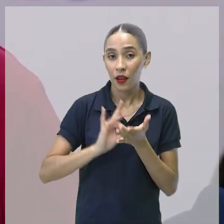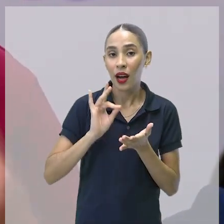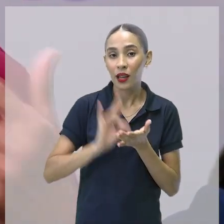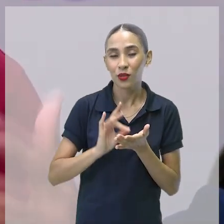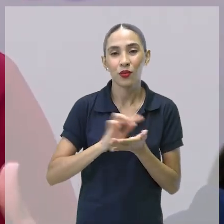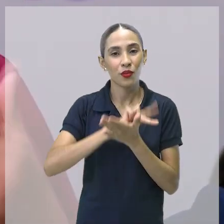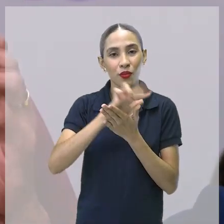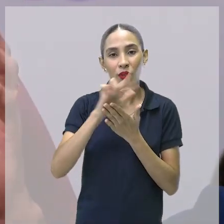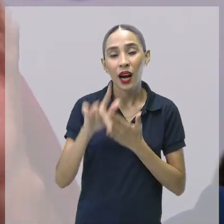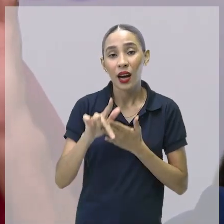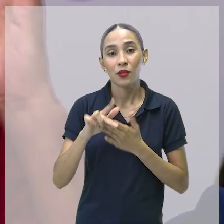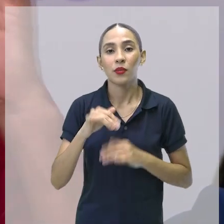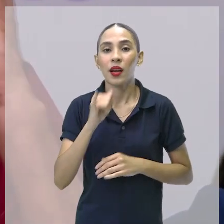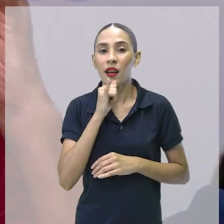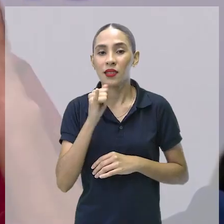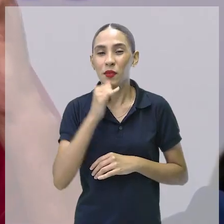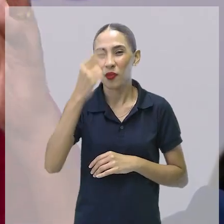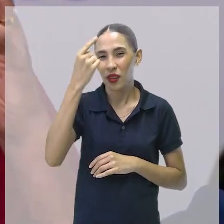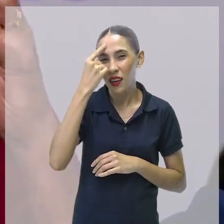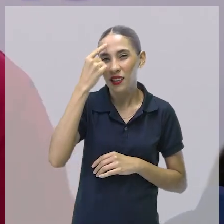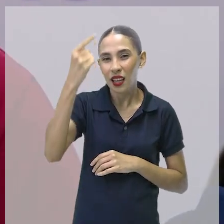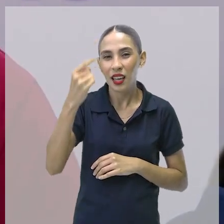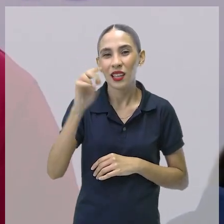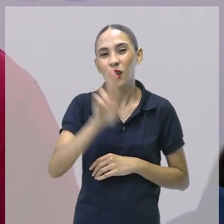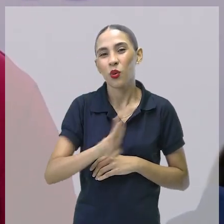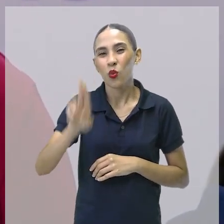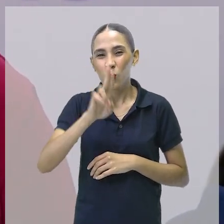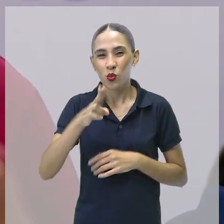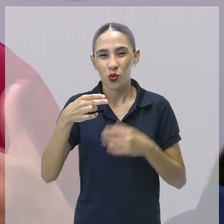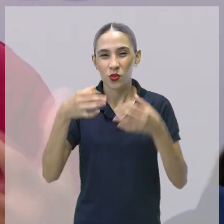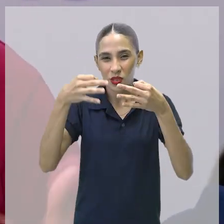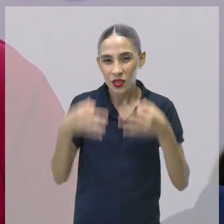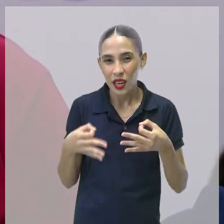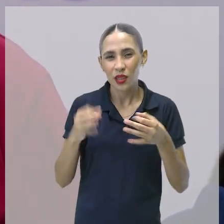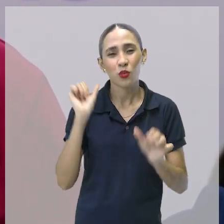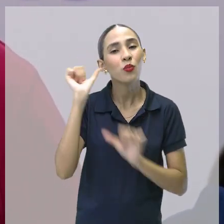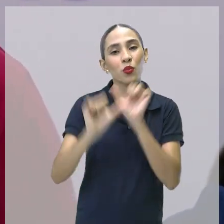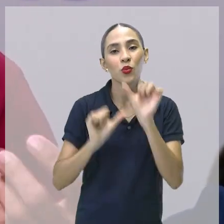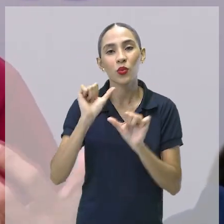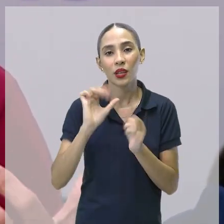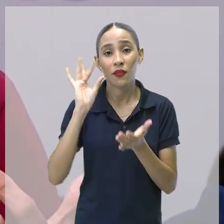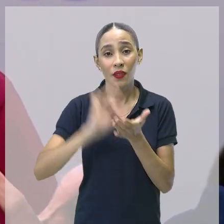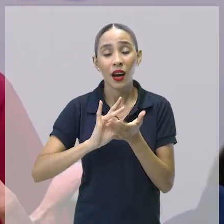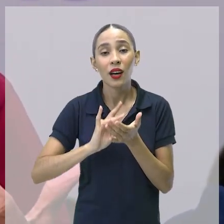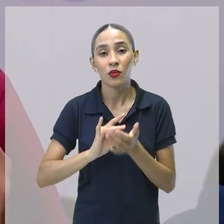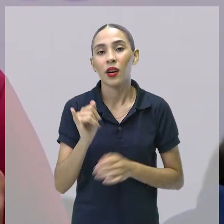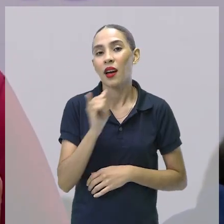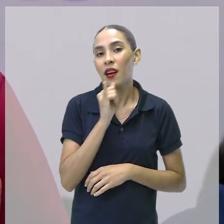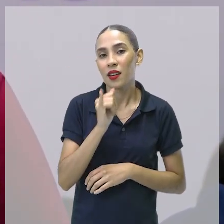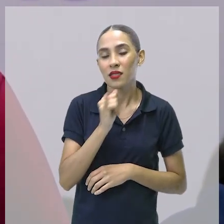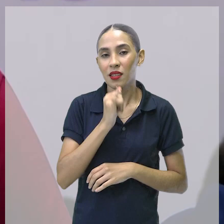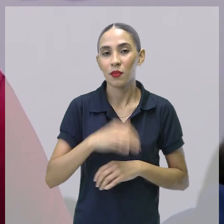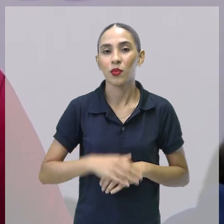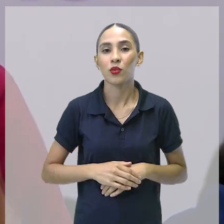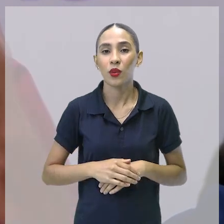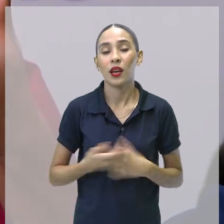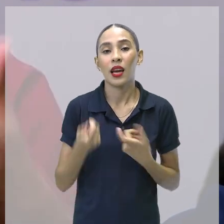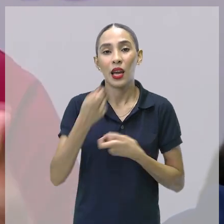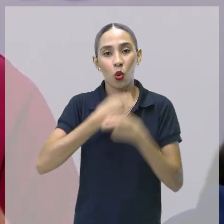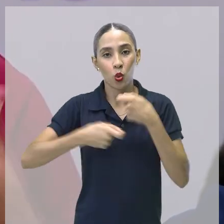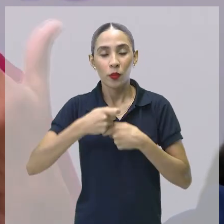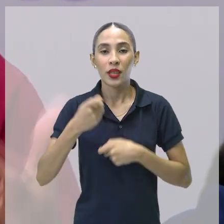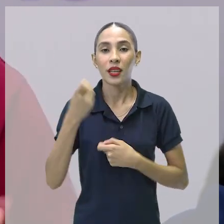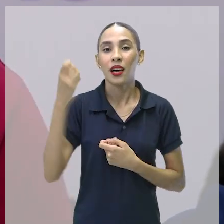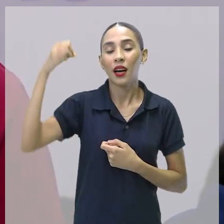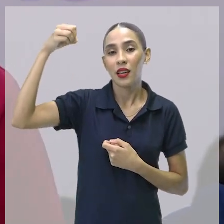Com certeza, muita coisa, né? Quando a gente pega a ideia, esse consumo consciente, a gente muda muita coisa. Por exemplo, a questão da